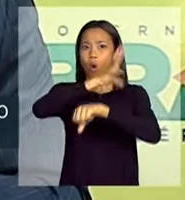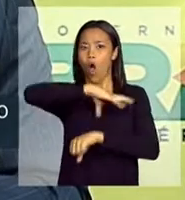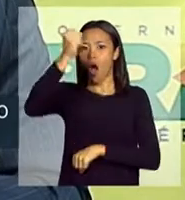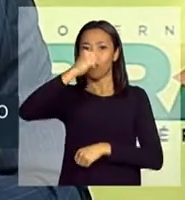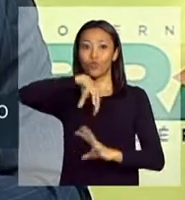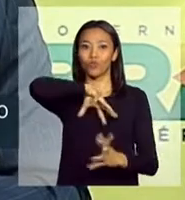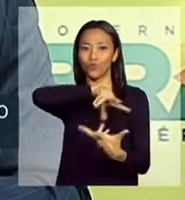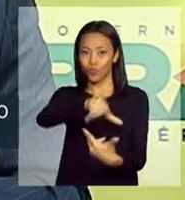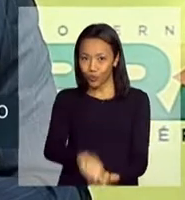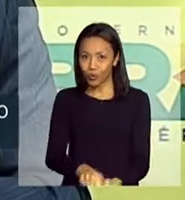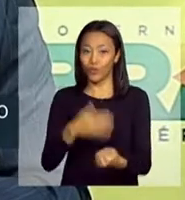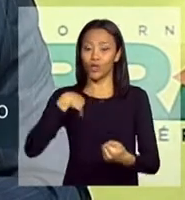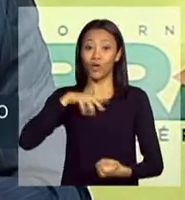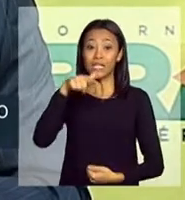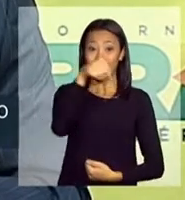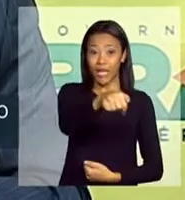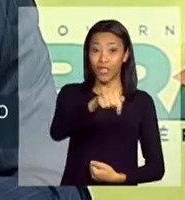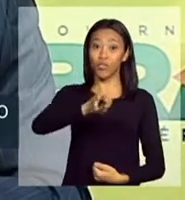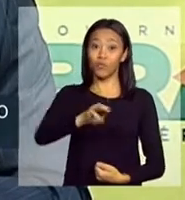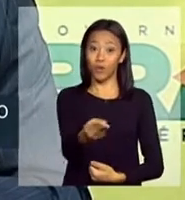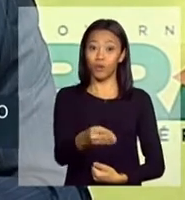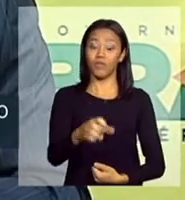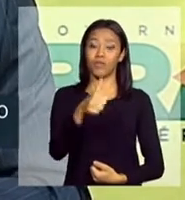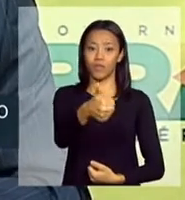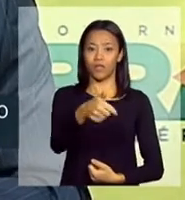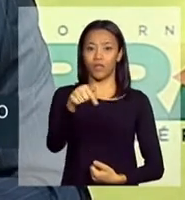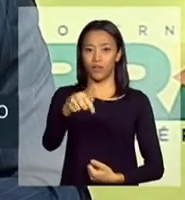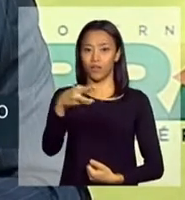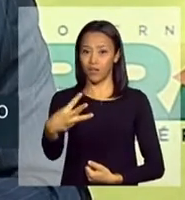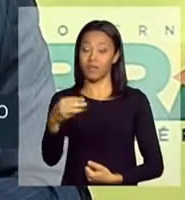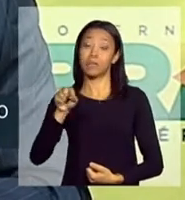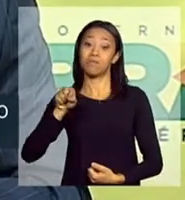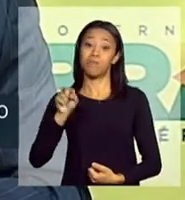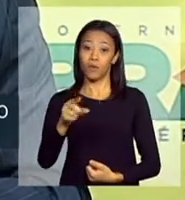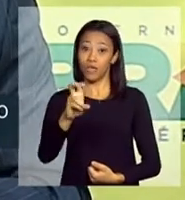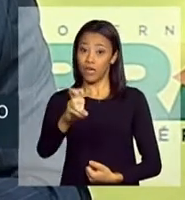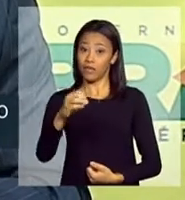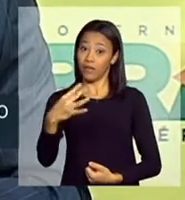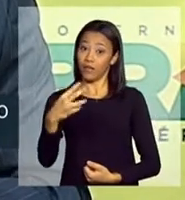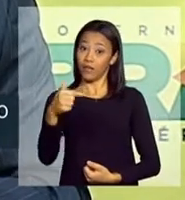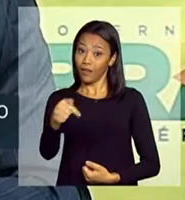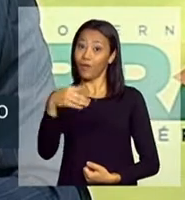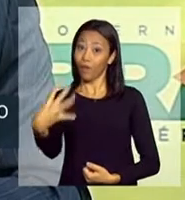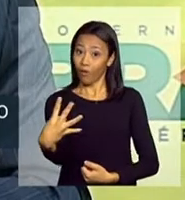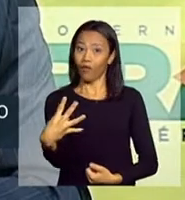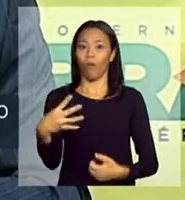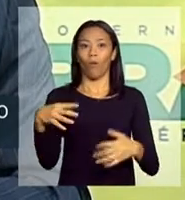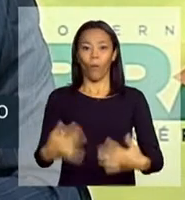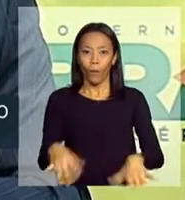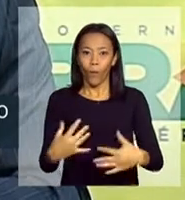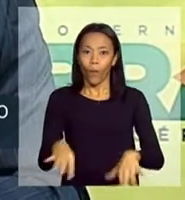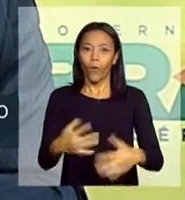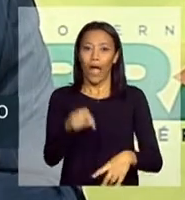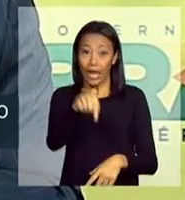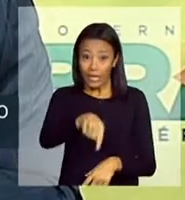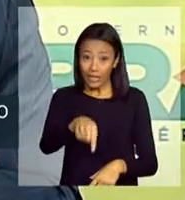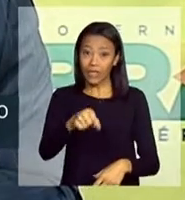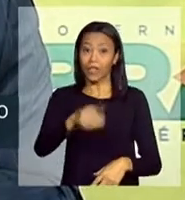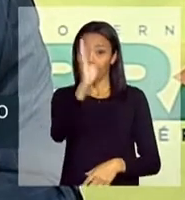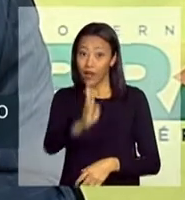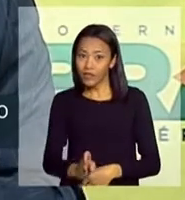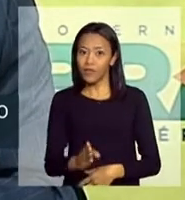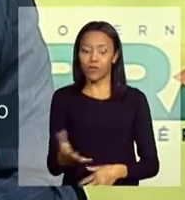já estamos com sete milhões 173 1574 Ou seja a velocidade de crescimento do Enem no